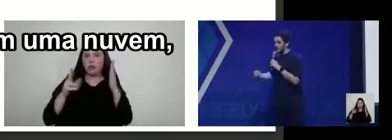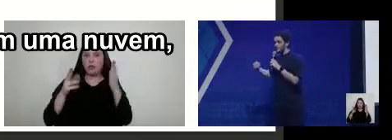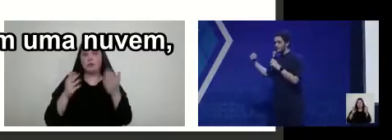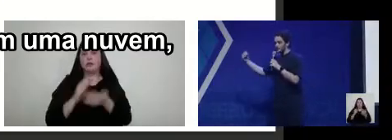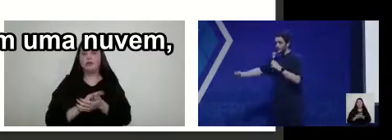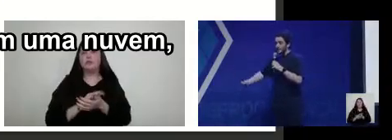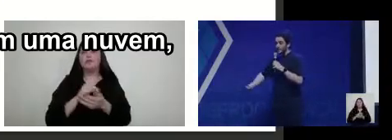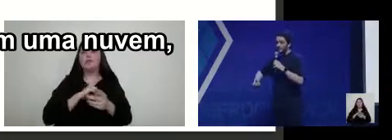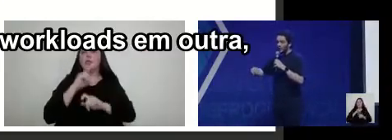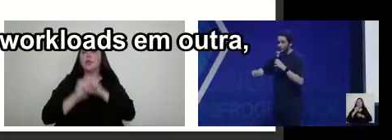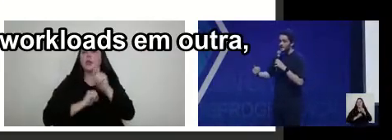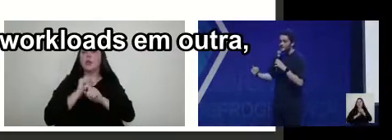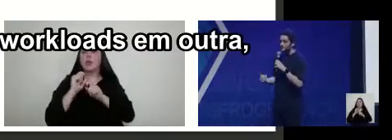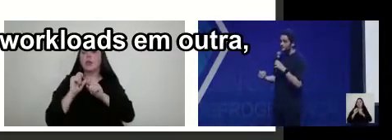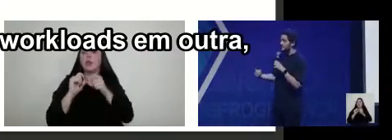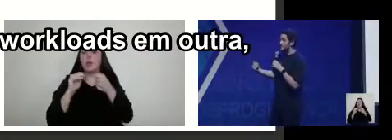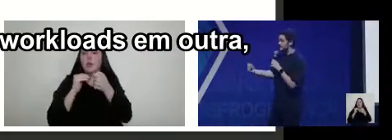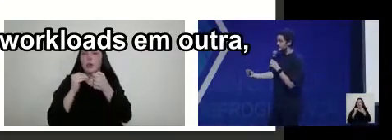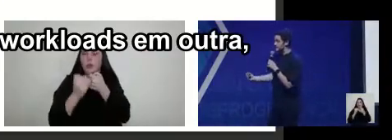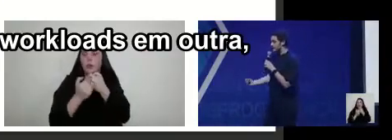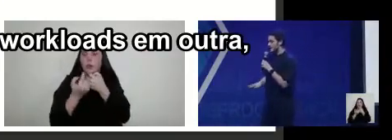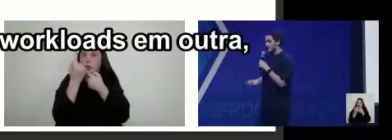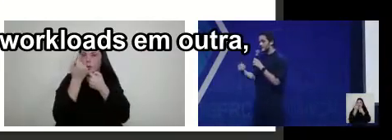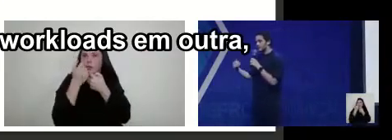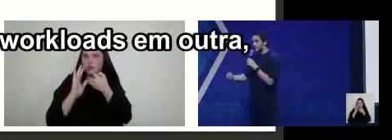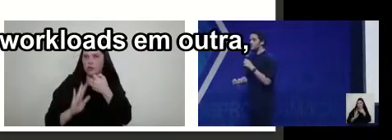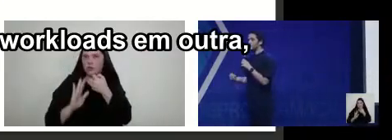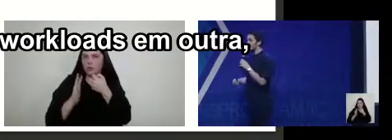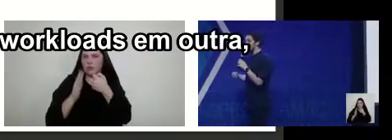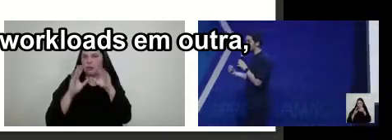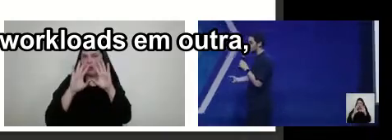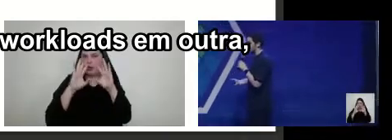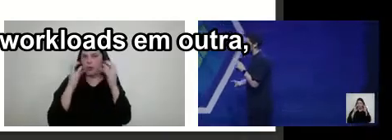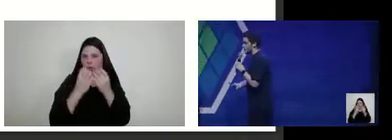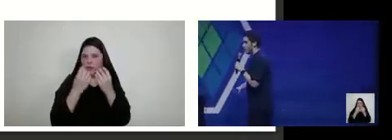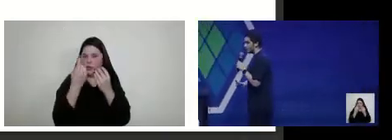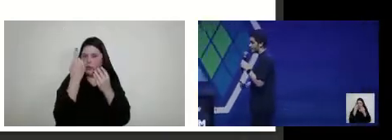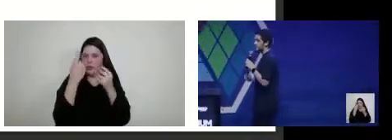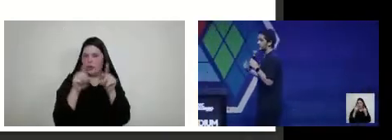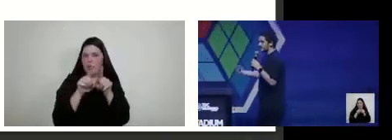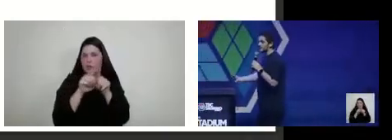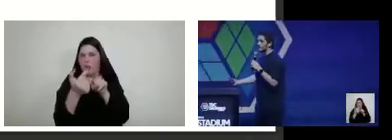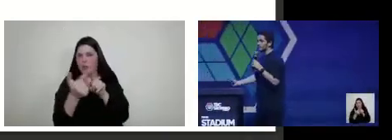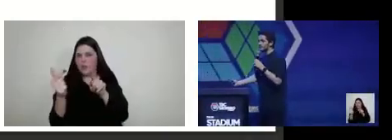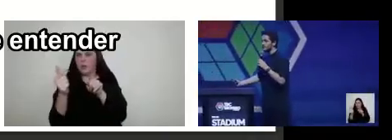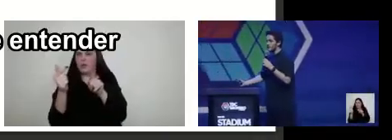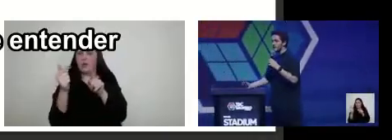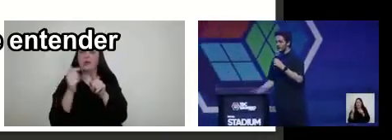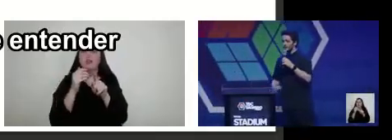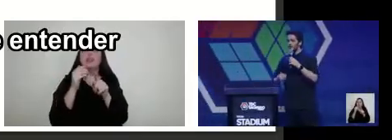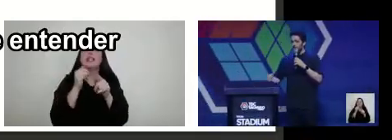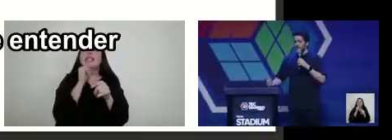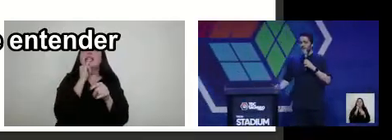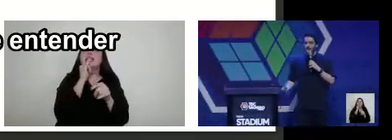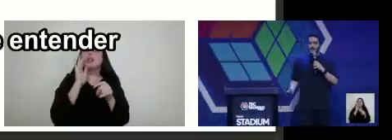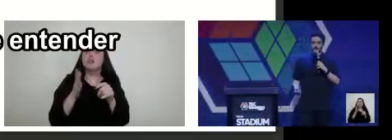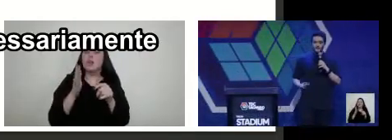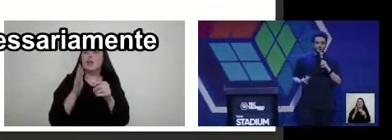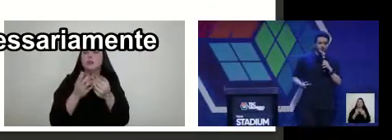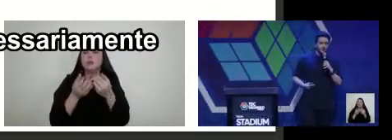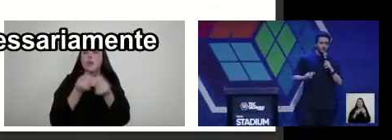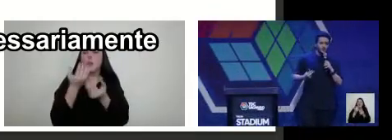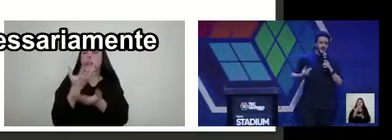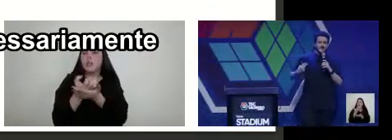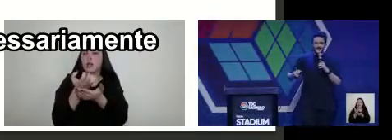tem workloads executando em uma nuvem, ou já estão de forma massiva executando workloads em outra, ou já estão testando. Então a gente também tem que entender